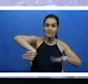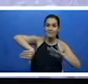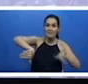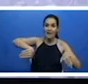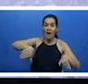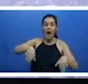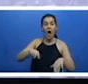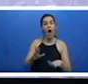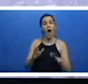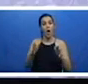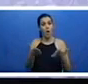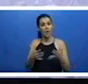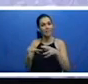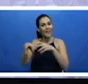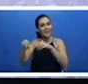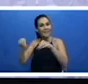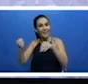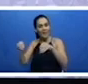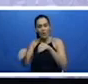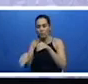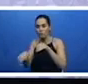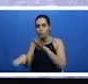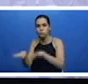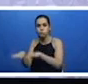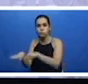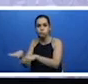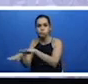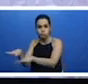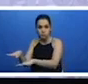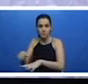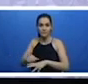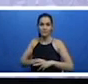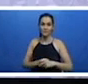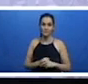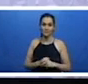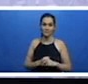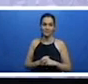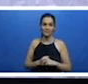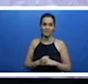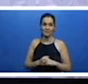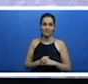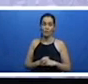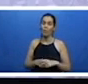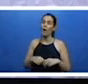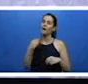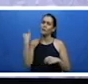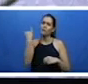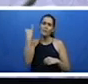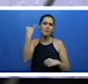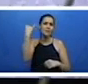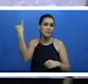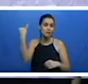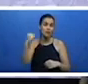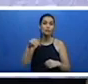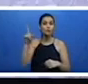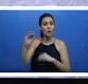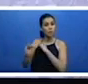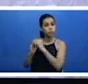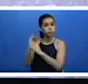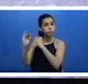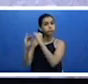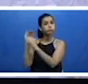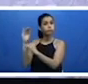terra, os tetrápodes, se locomovem por meio das patas. Então foi indispensável que essas nadadeiras dessem origem